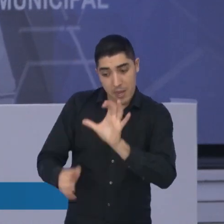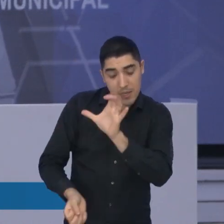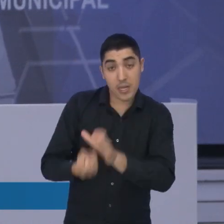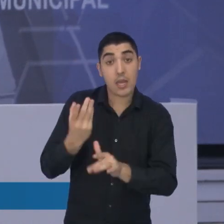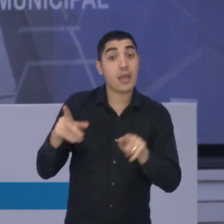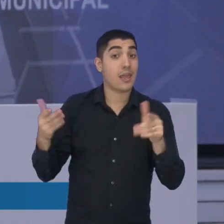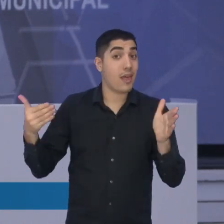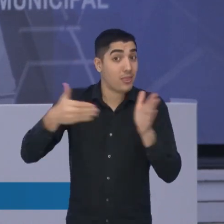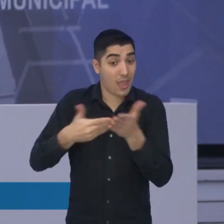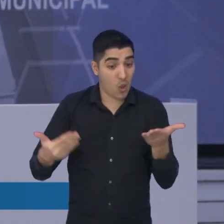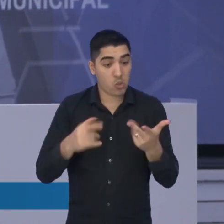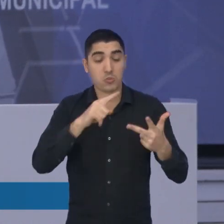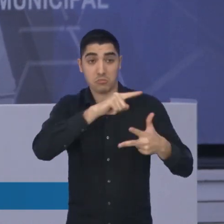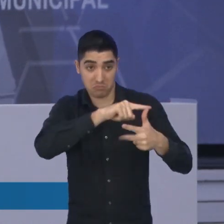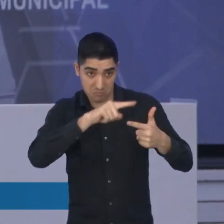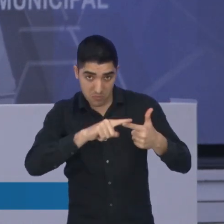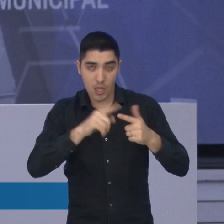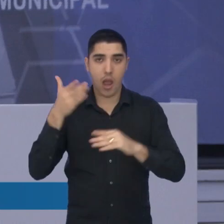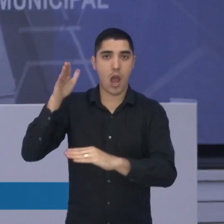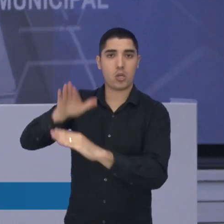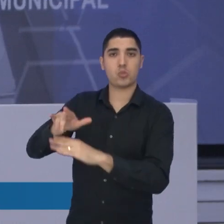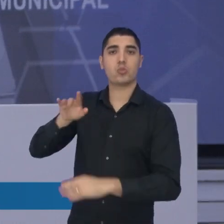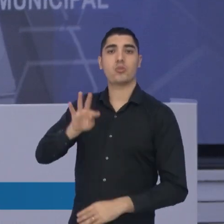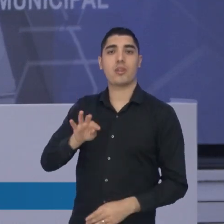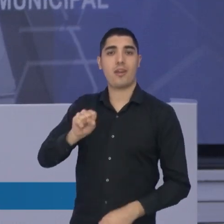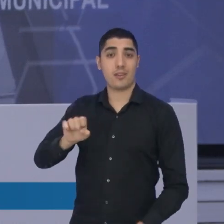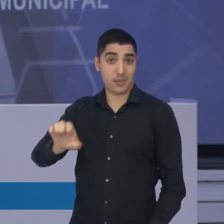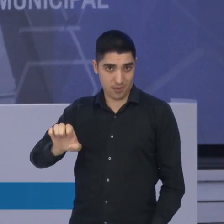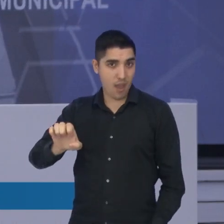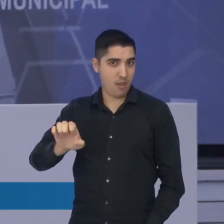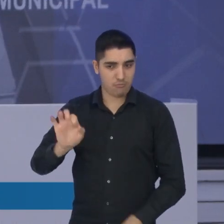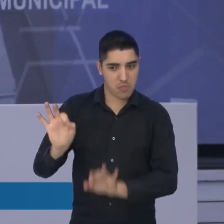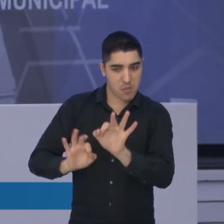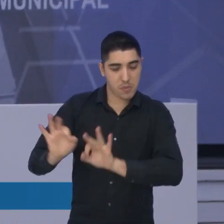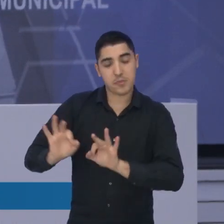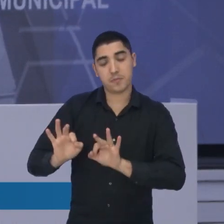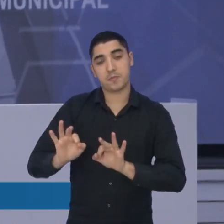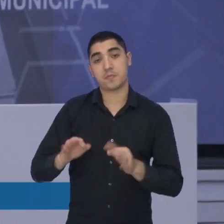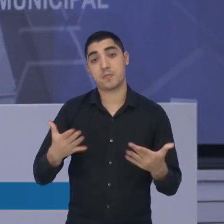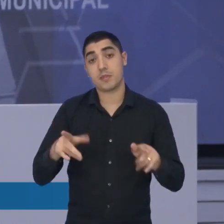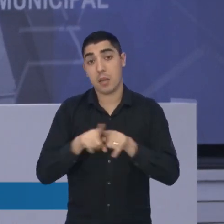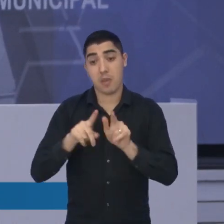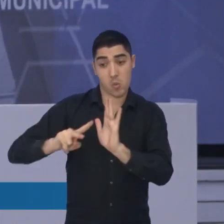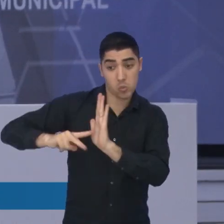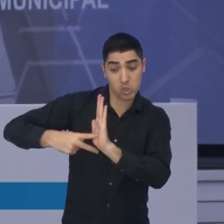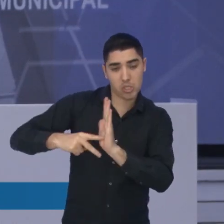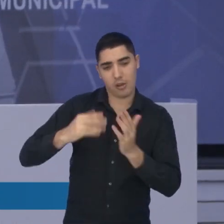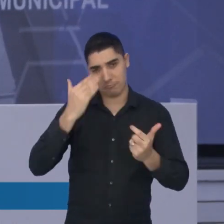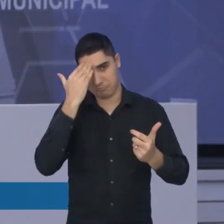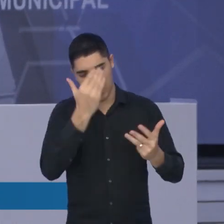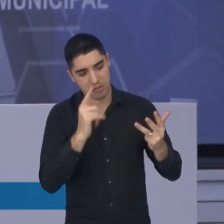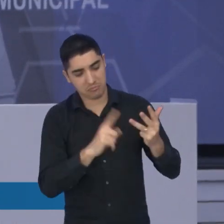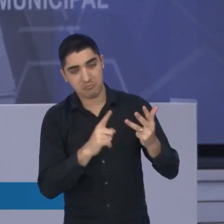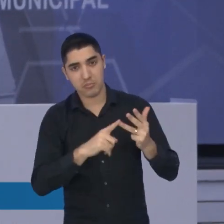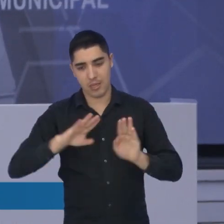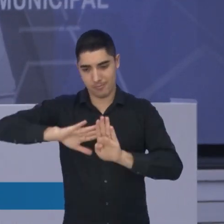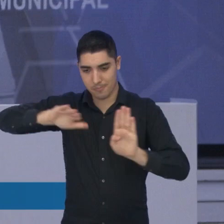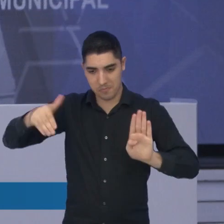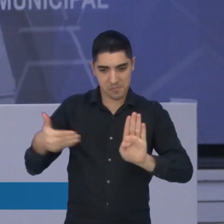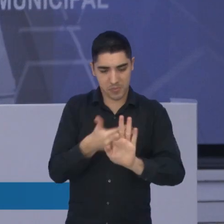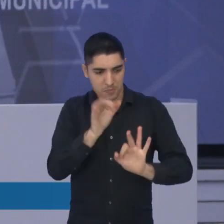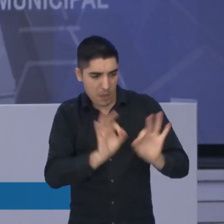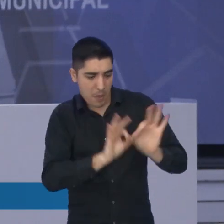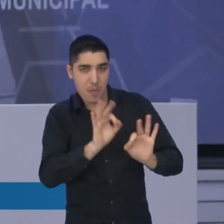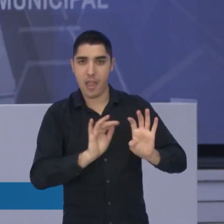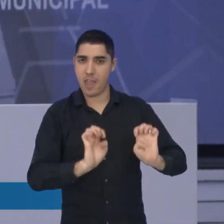como consultores. Os funcionários do sindicato trabalharam nos bastidores, na parte que ninguém vê, organizando